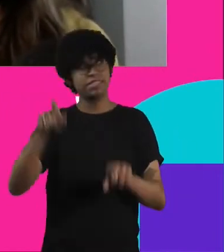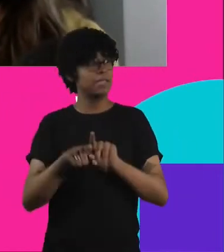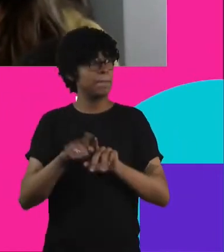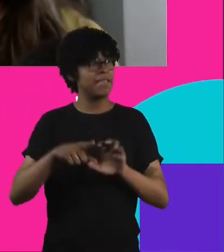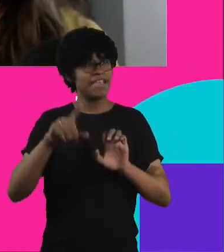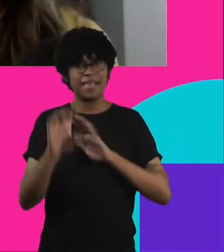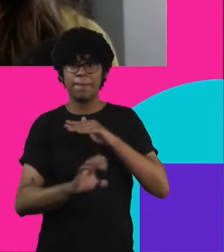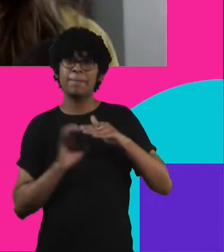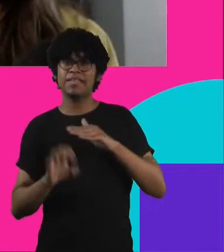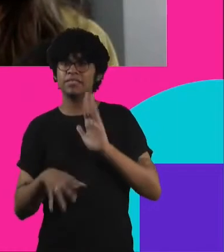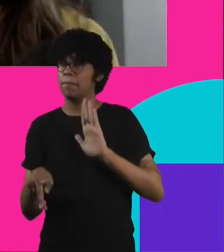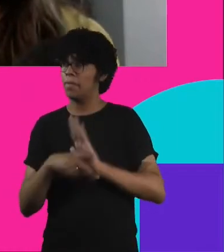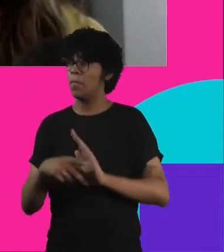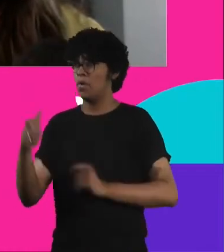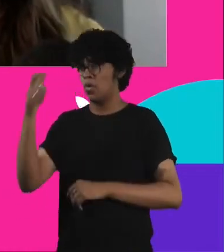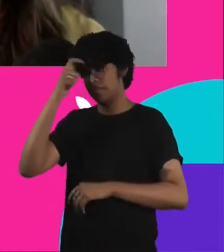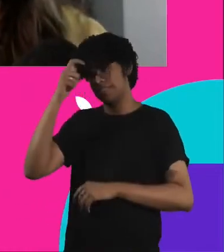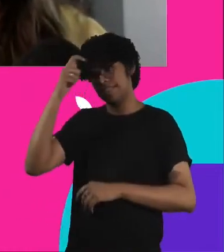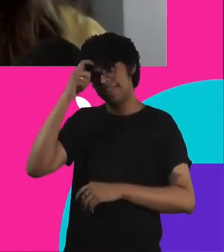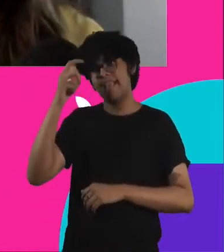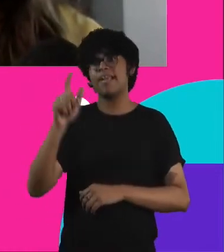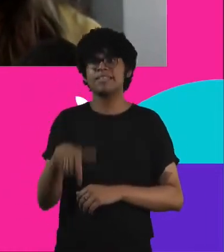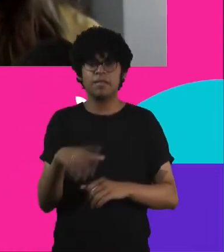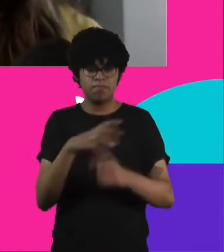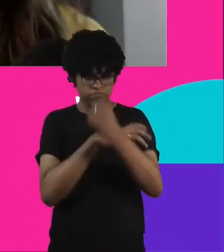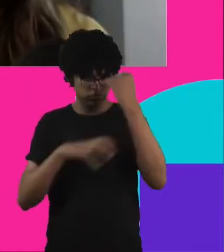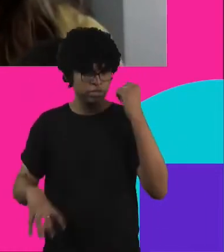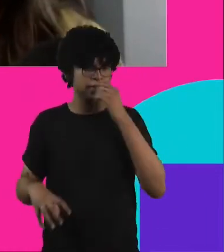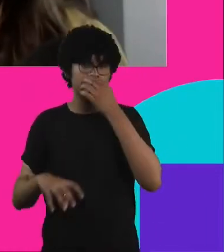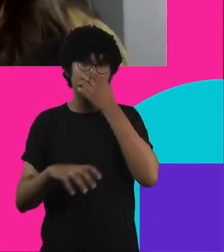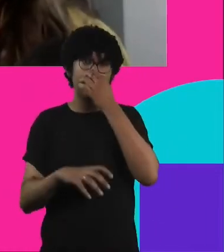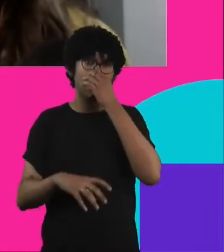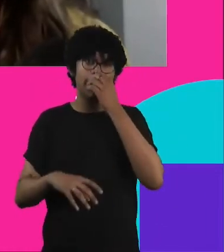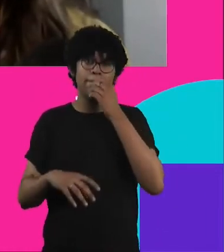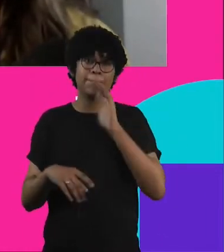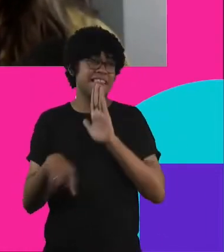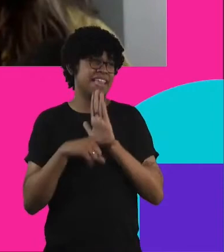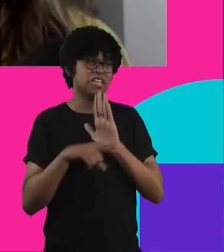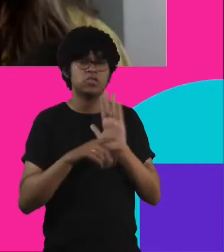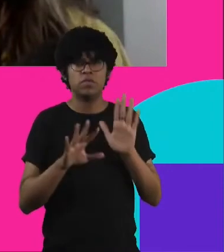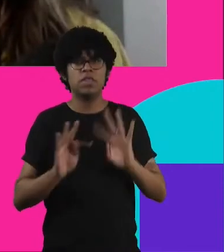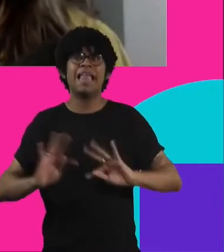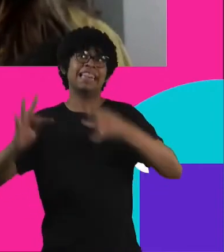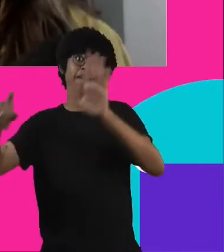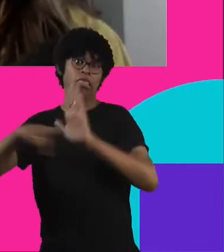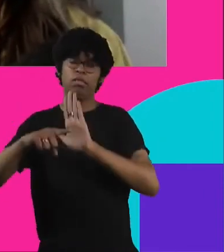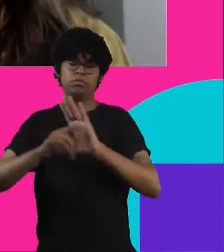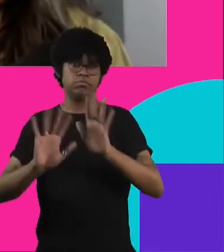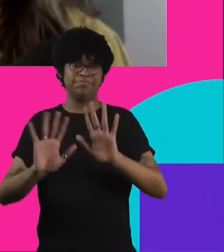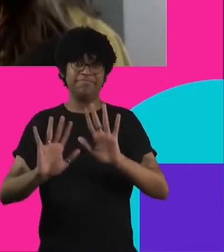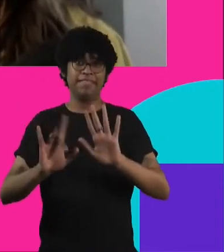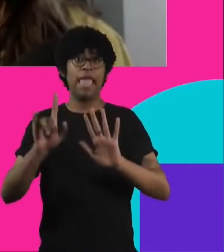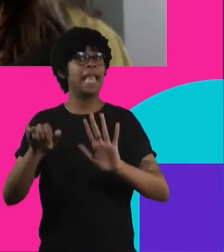empreendimentos de conscientização em relação aos potenciais malefícios, não é dizendo que tecnologia é malefício, são